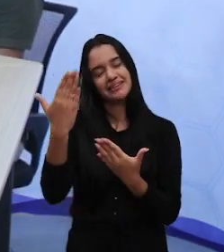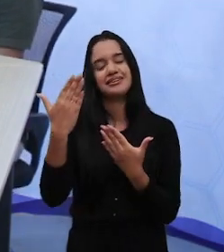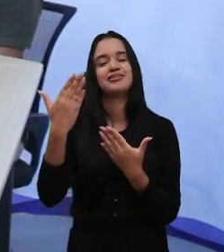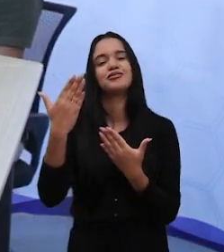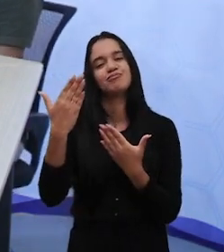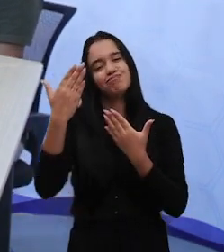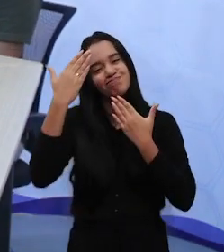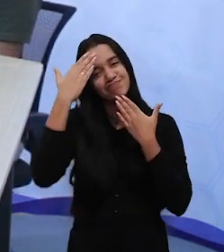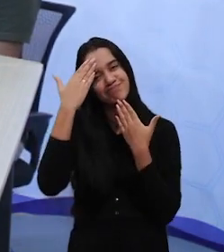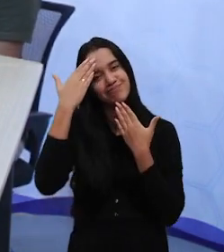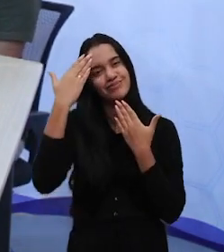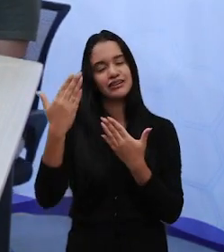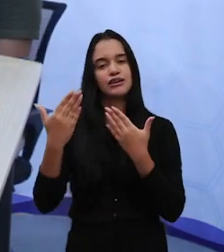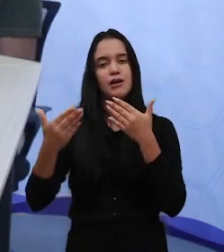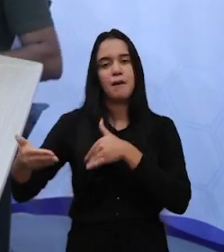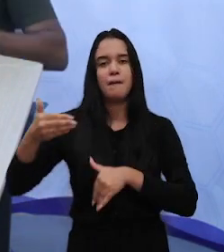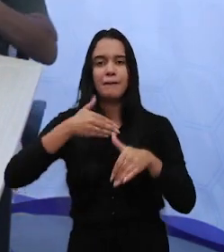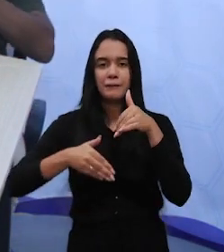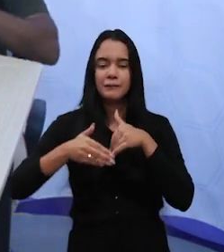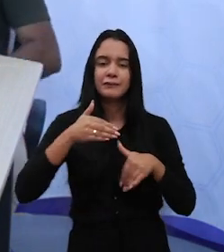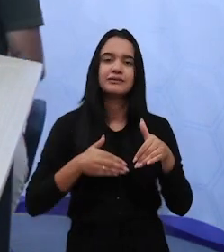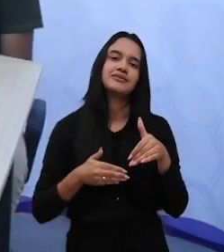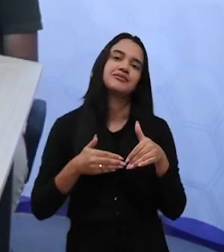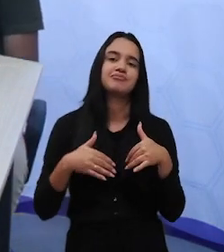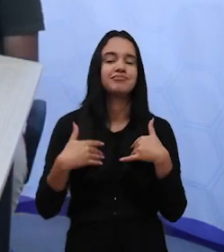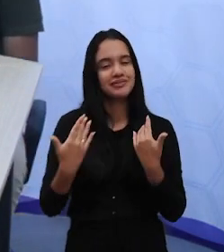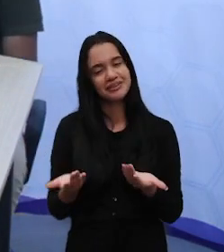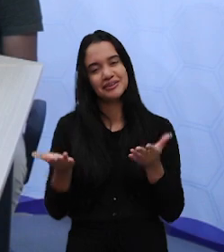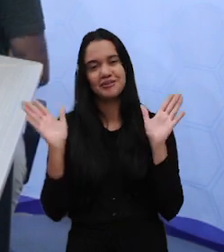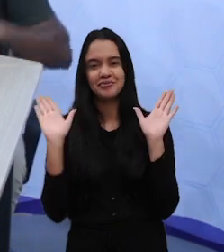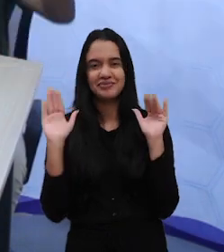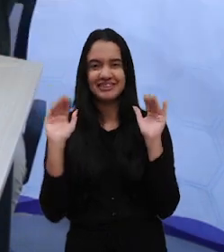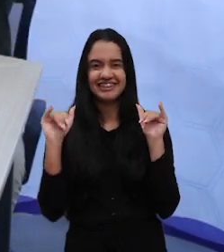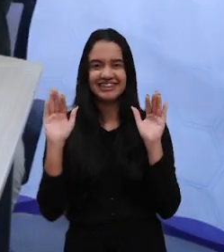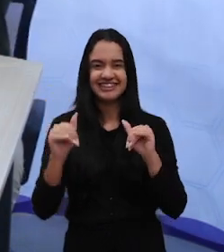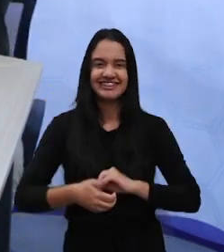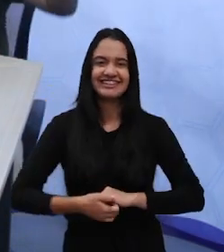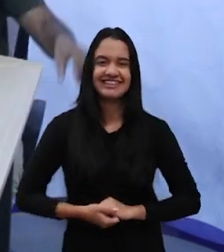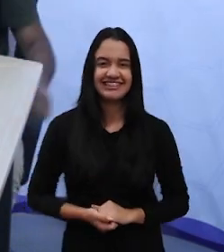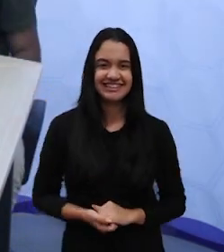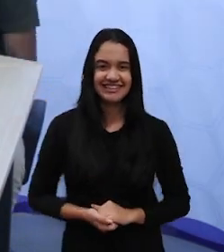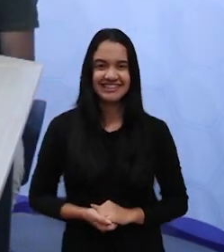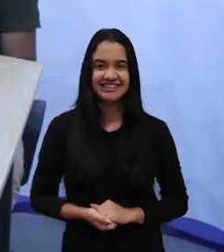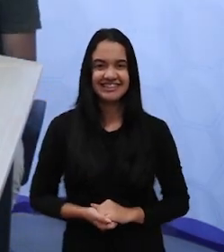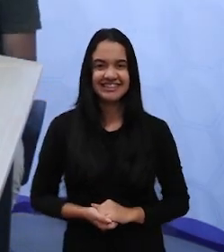Muito obrigado por sua participação. E é isso aí, pessoal. Até a próxima. Tchau, tchau.